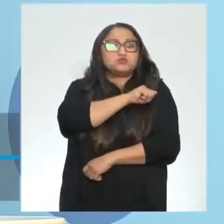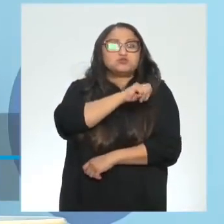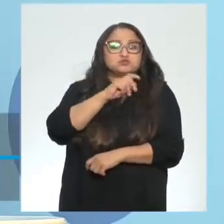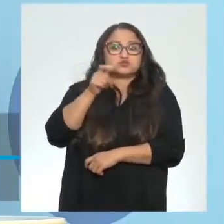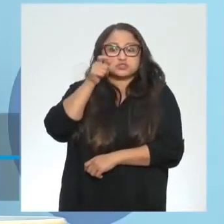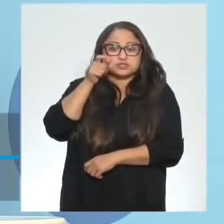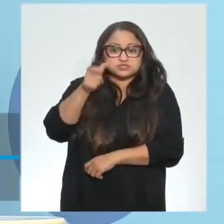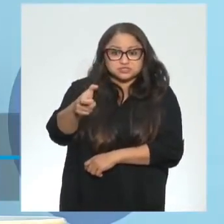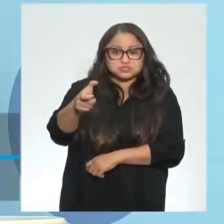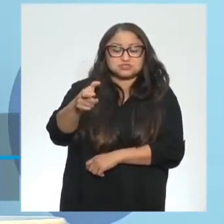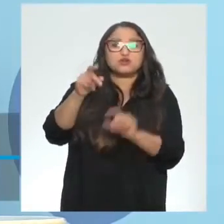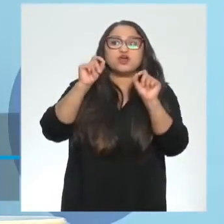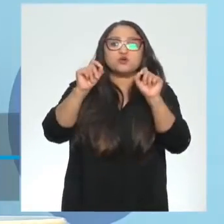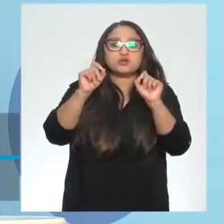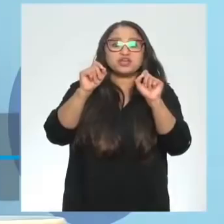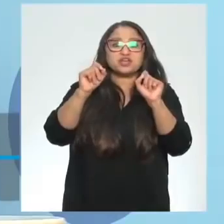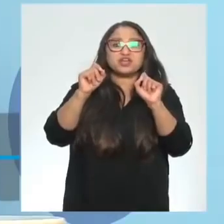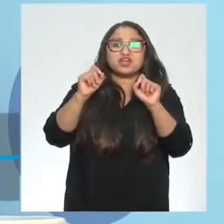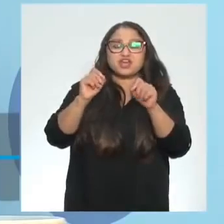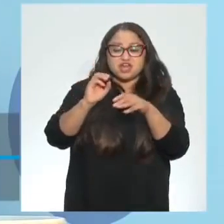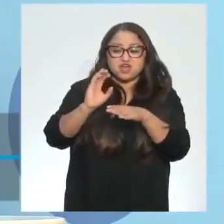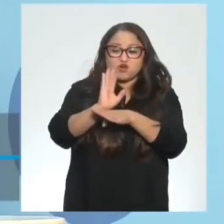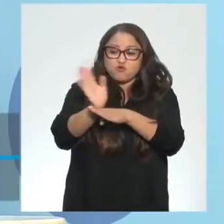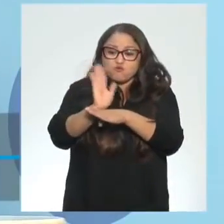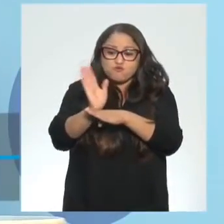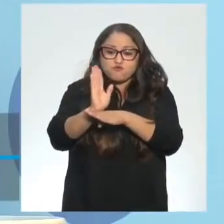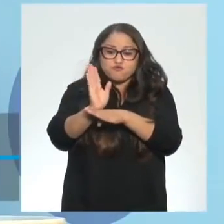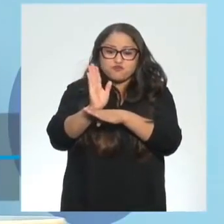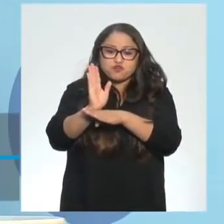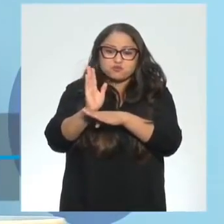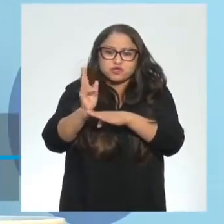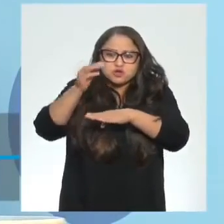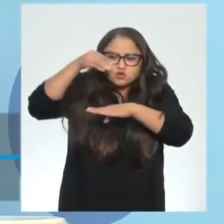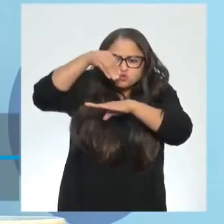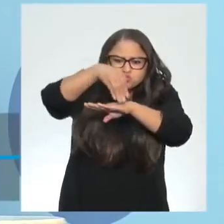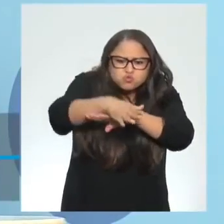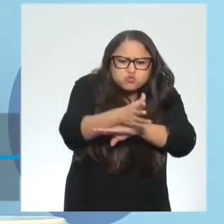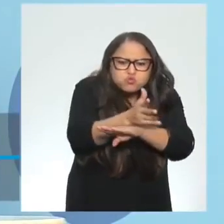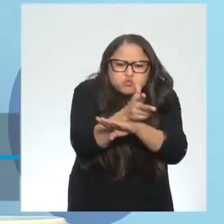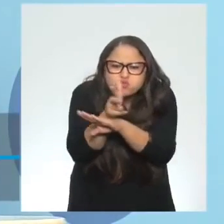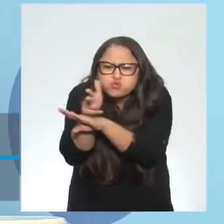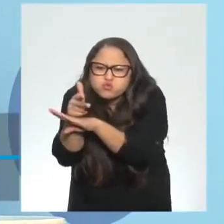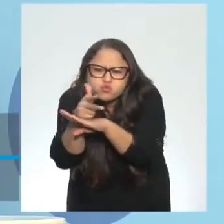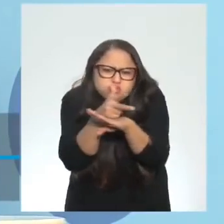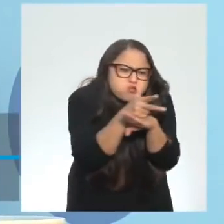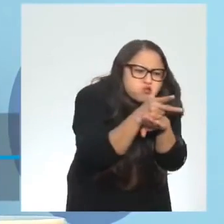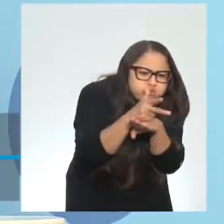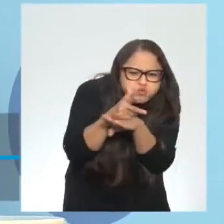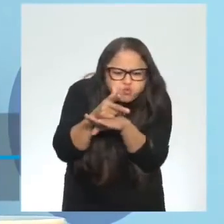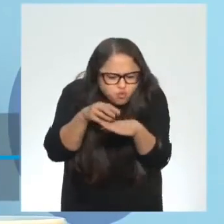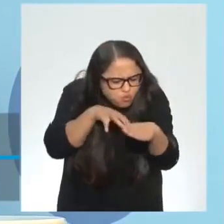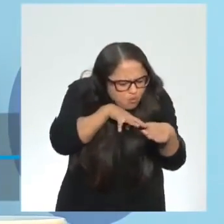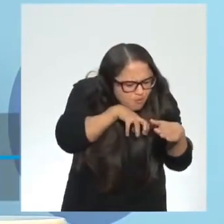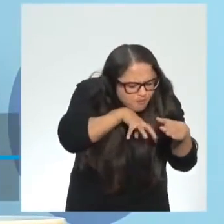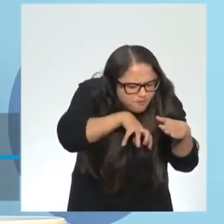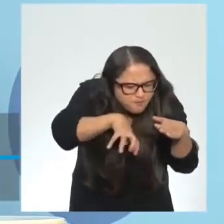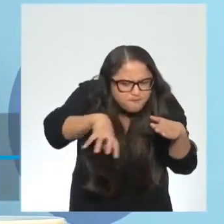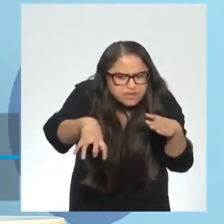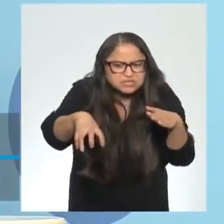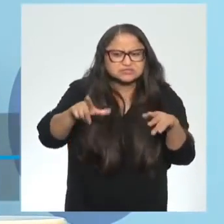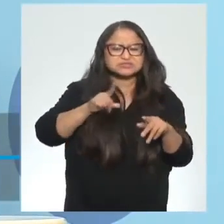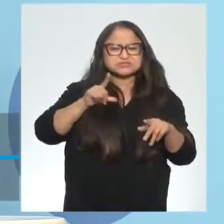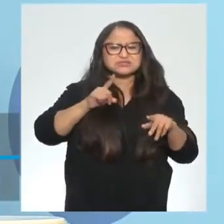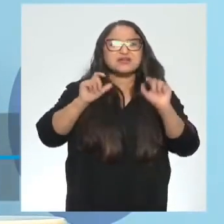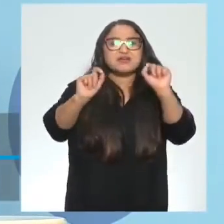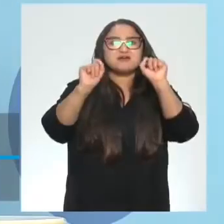filme imersivo. Então, tem viagens da câmera que vão por dentro de uma trincheira, e aí é bem impactante a gente ver